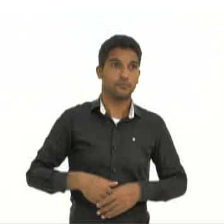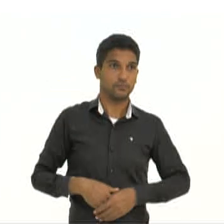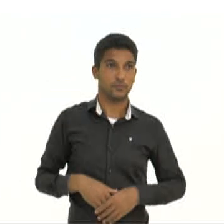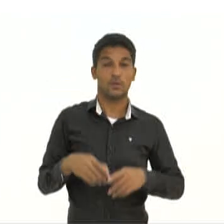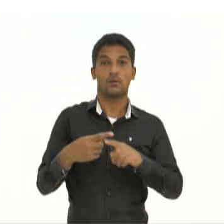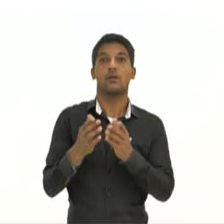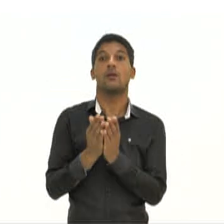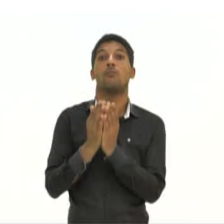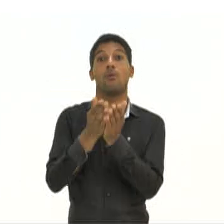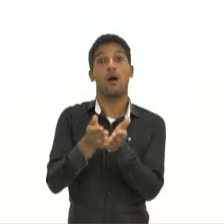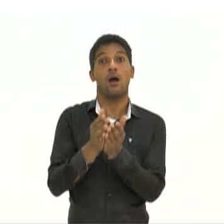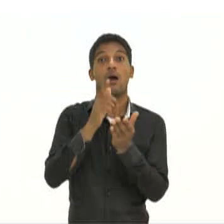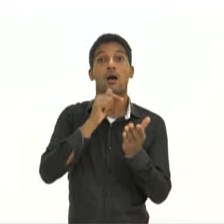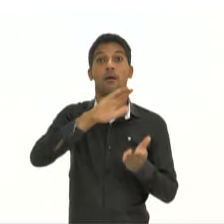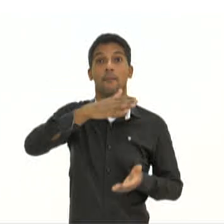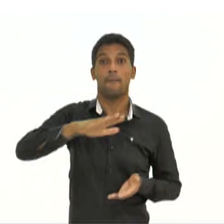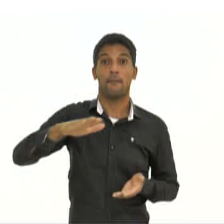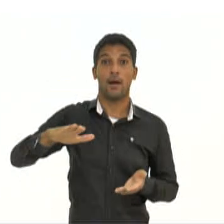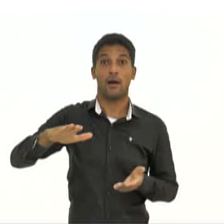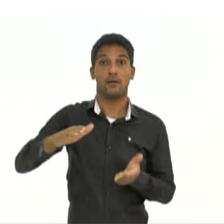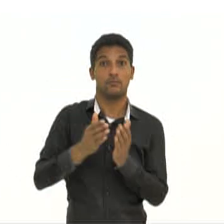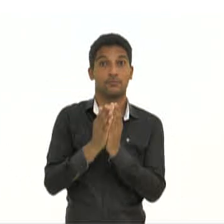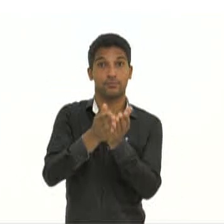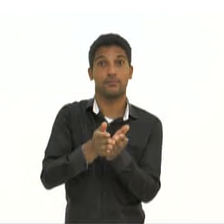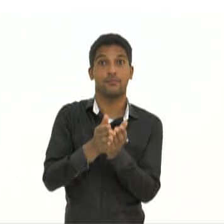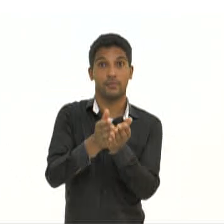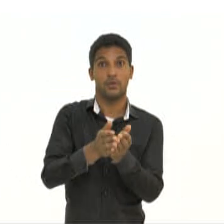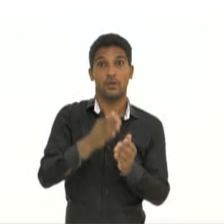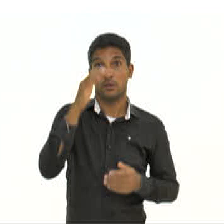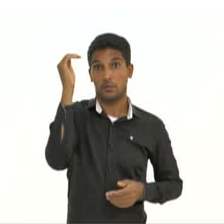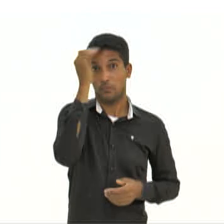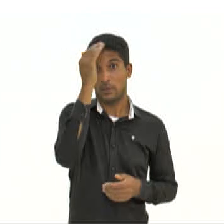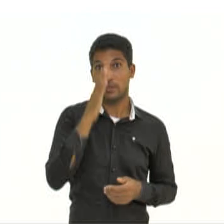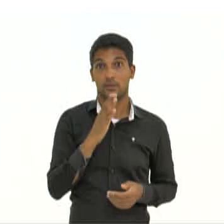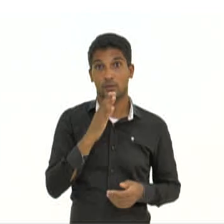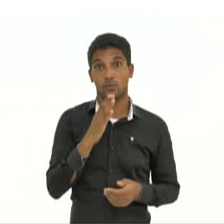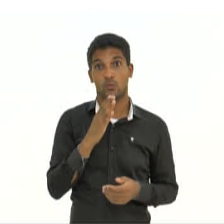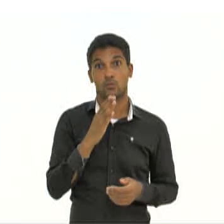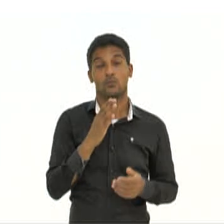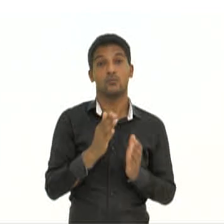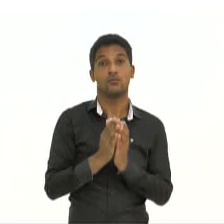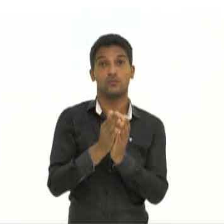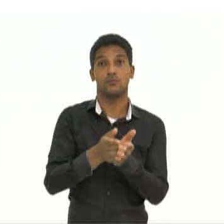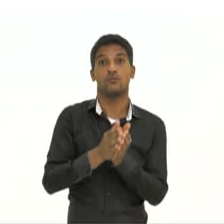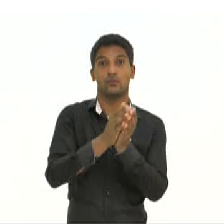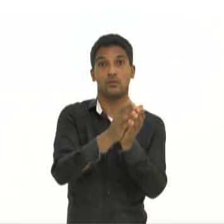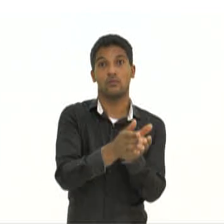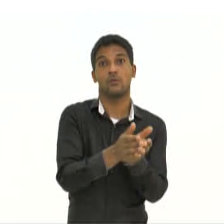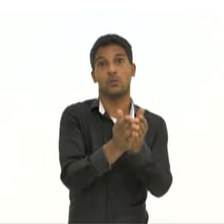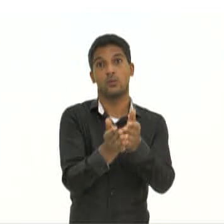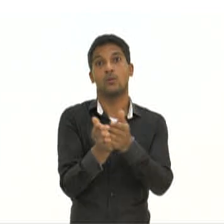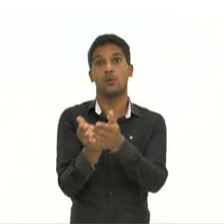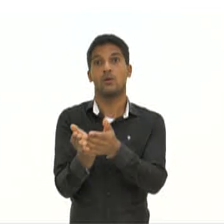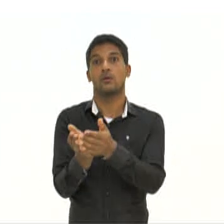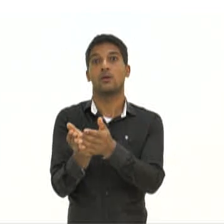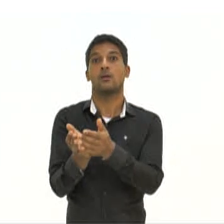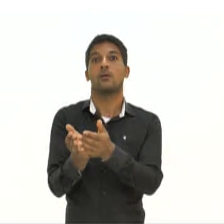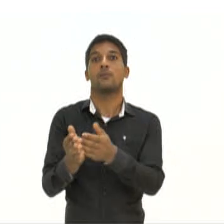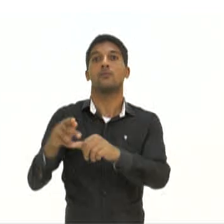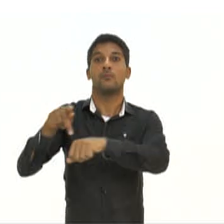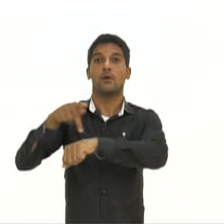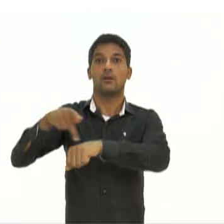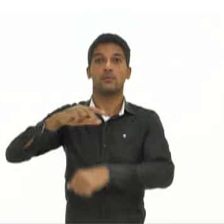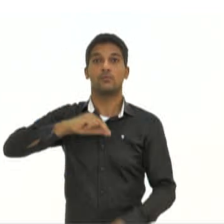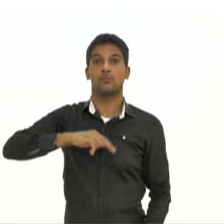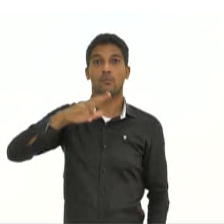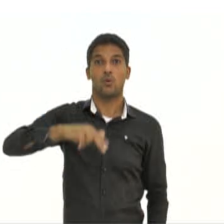marítimas para chegar do Brasil a Portugal. Em 1768, ocorreu a criação dos Correios Marítimos,